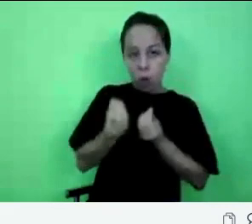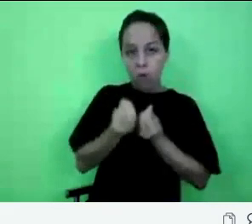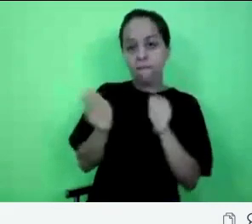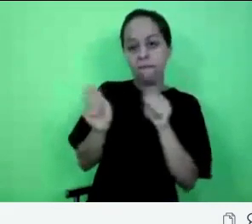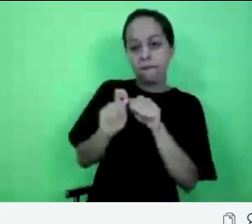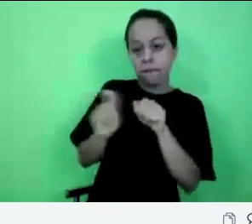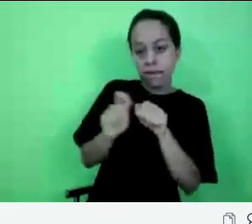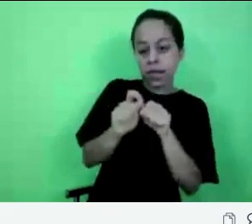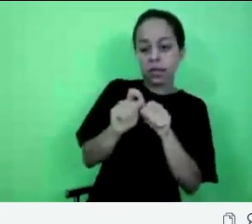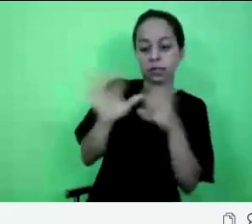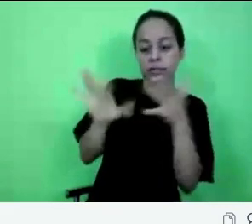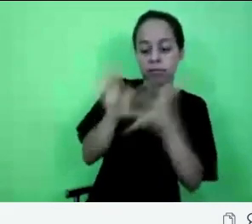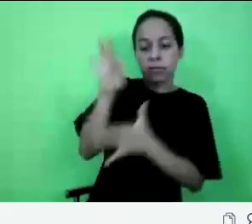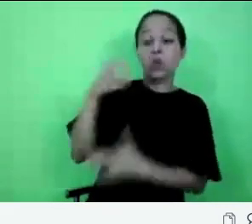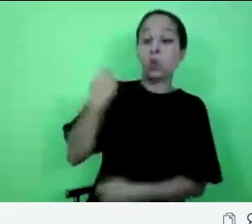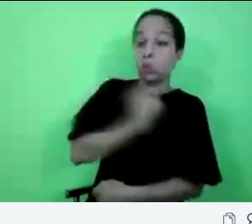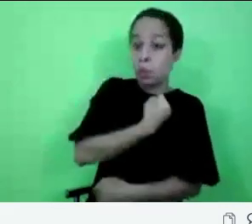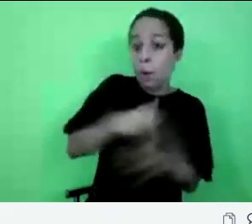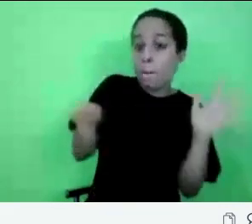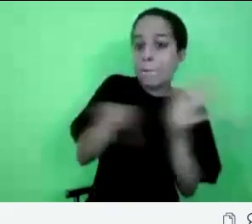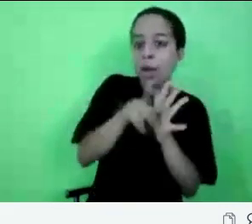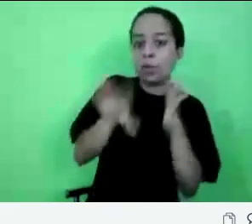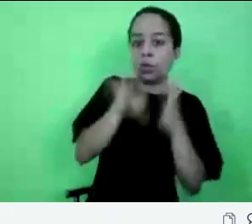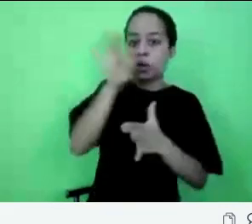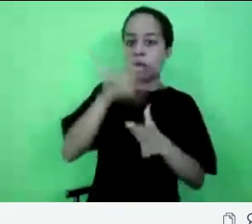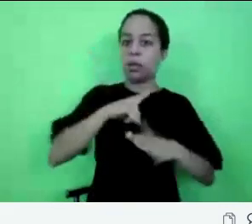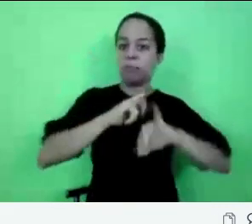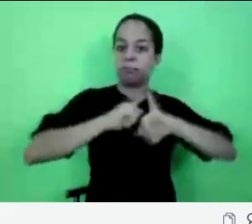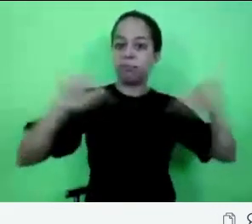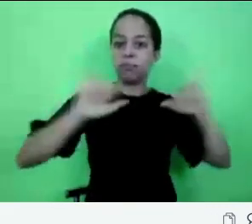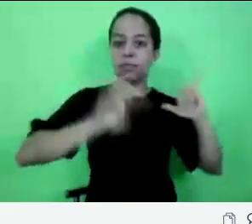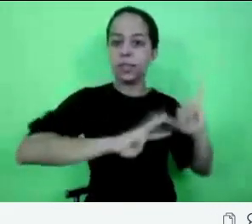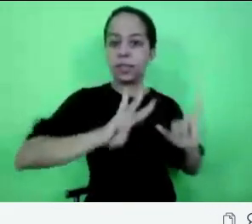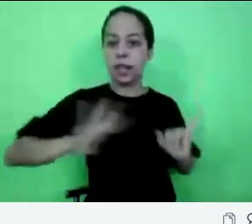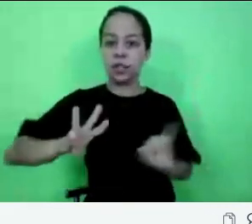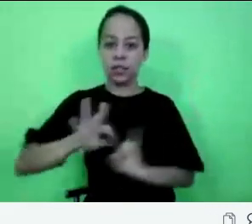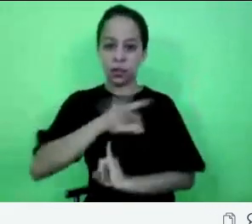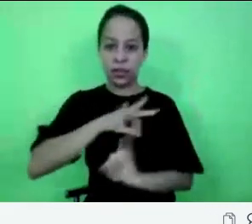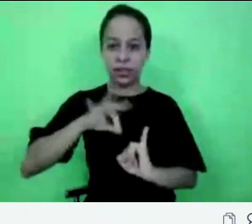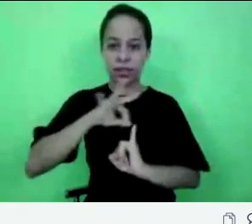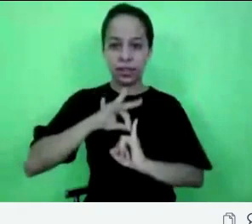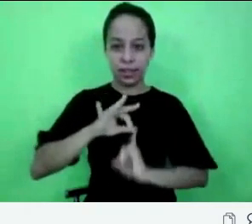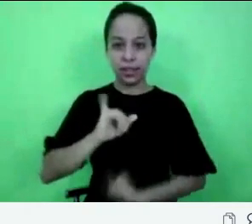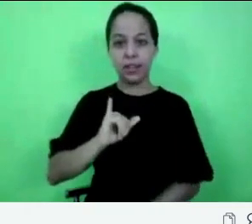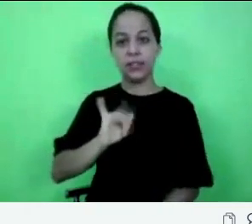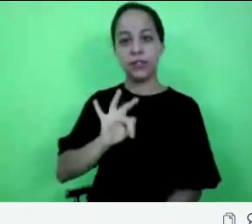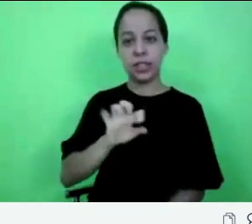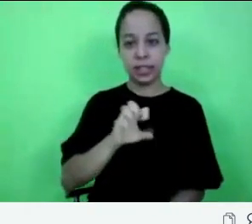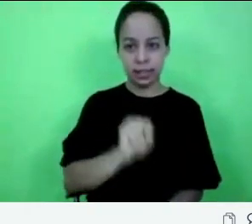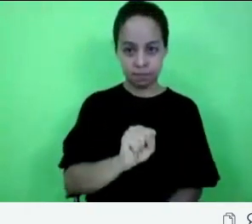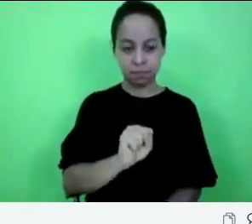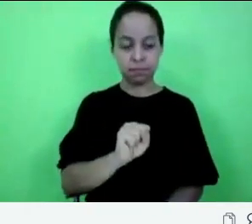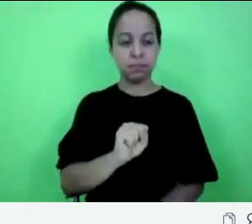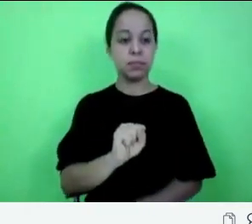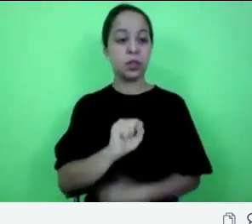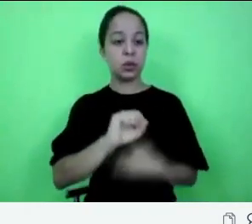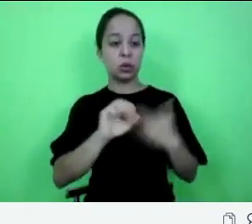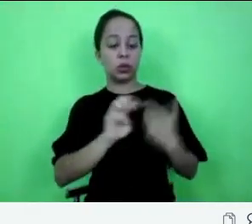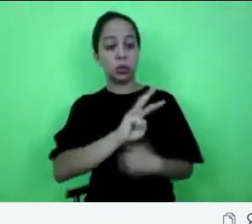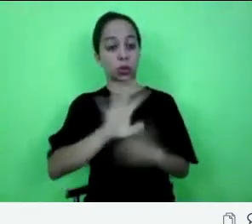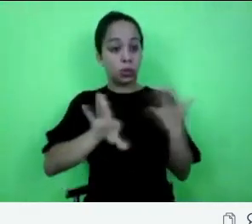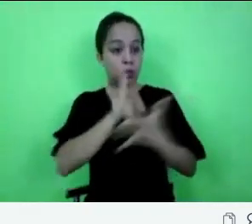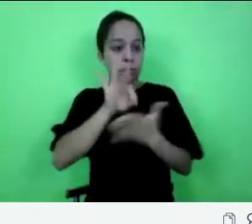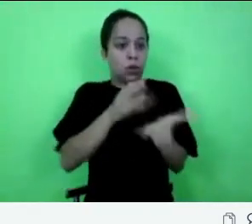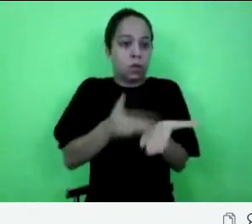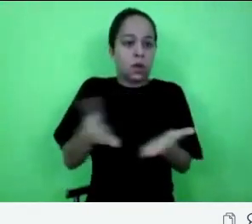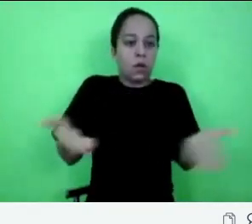do CEFOR e do IFES. O sorteio eletrônico está iniciando conforme previsto. Hoje, dia